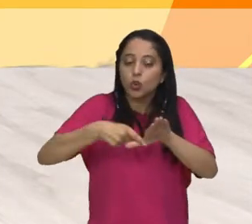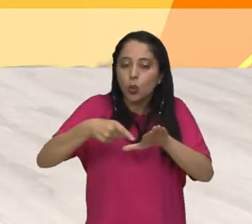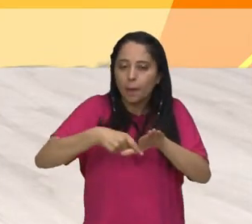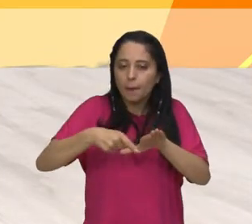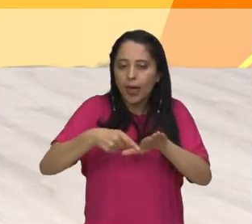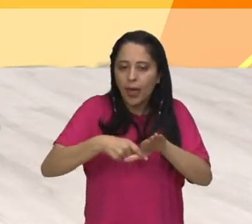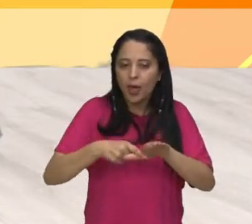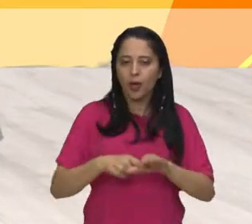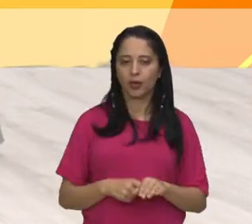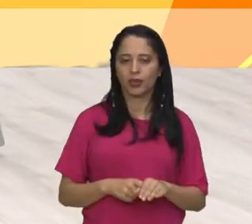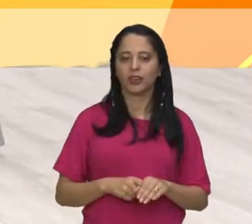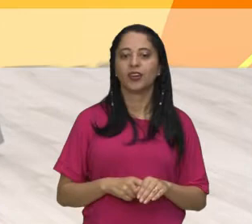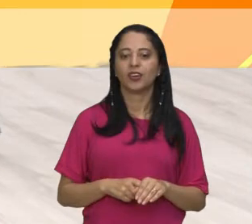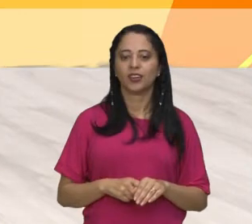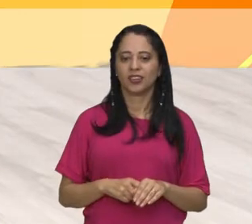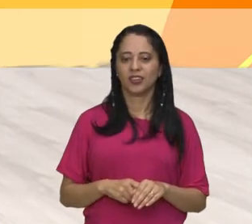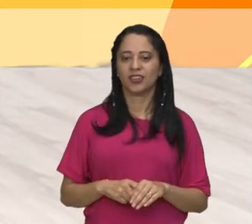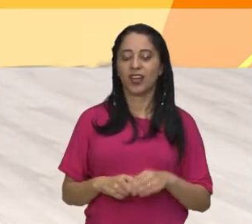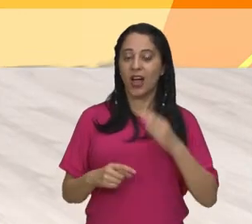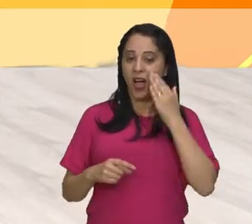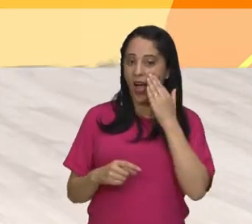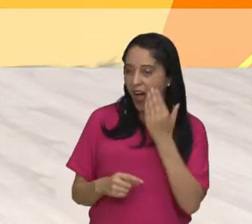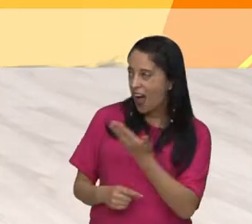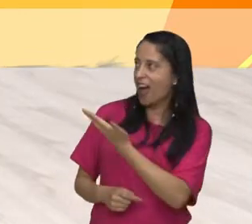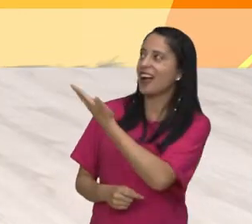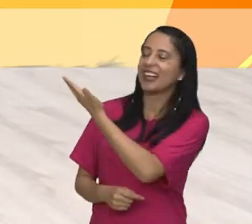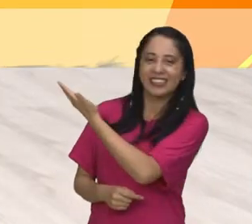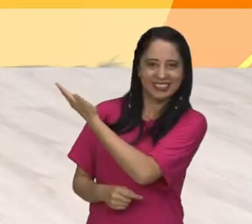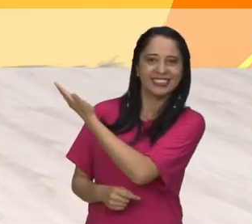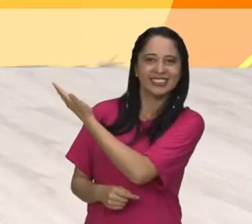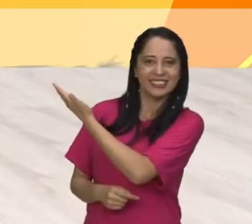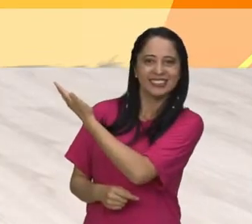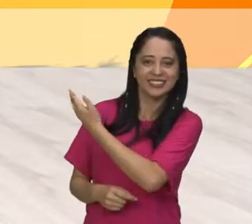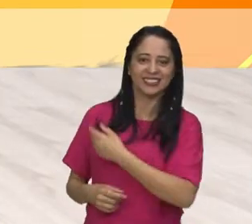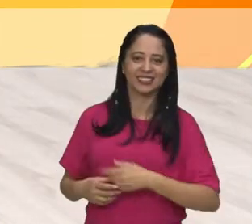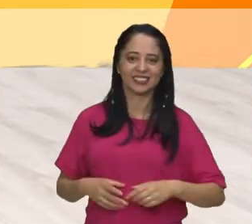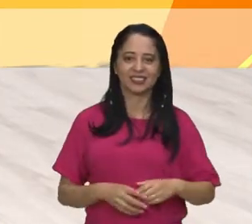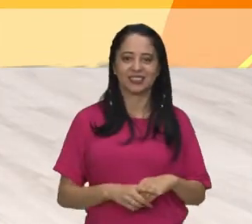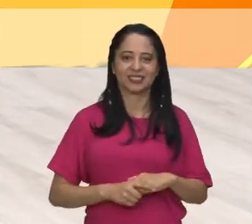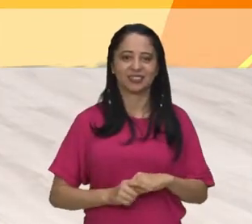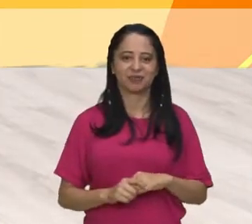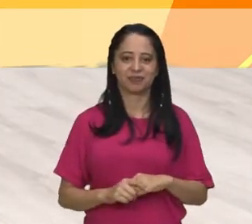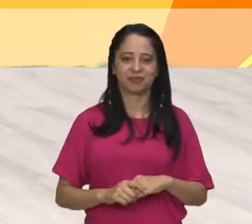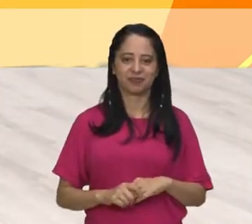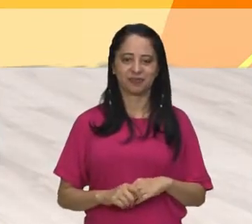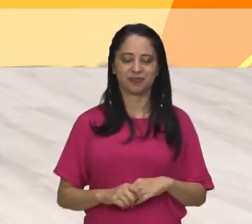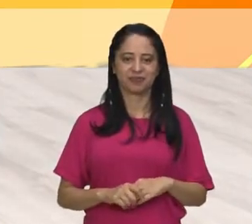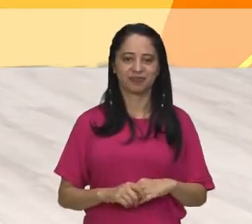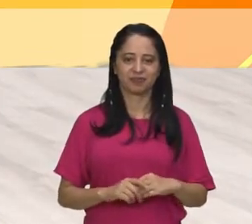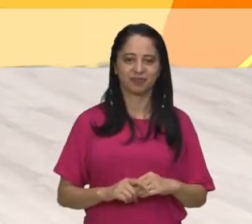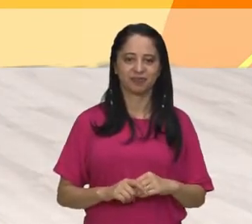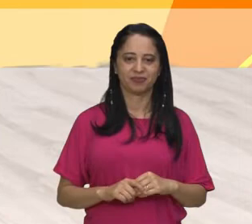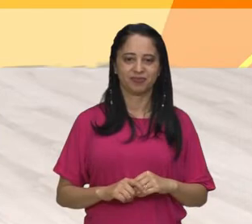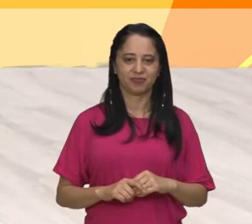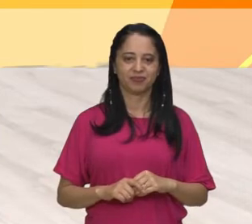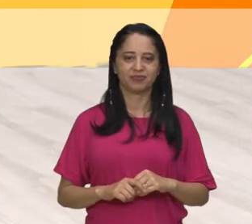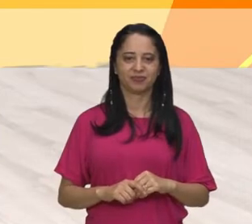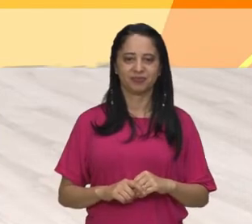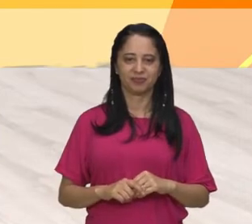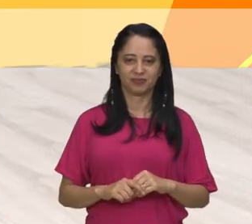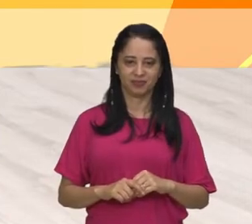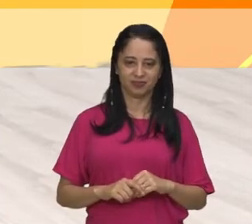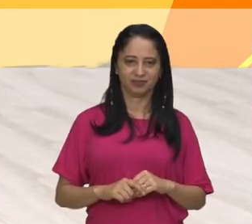pezinho vai atrás e volta, atrás e volta. Atrás e